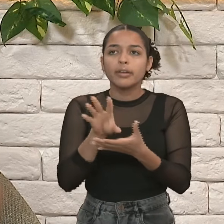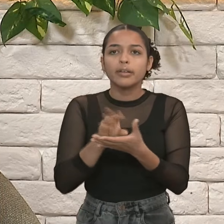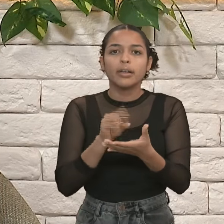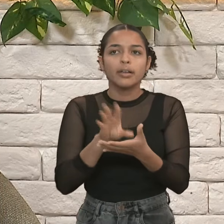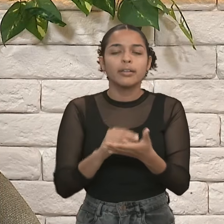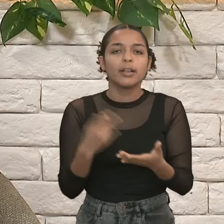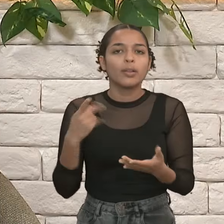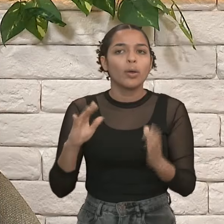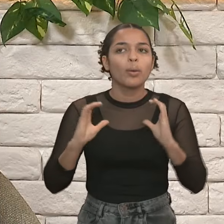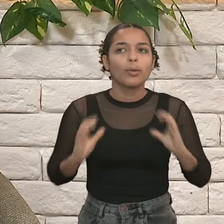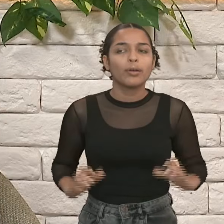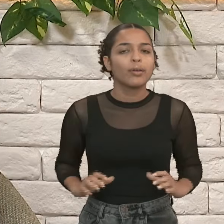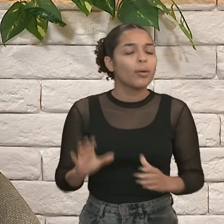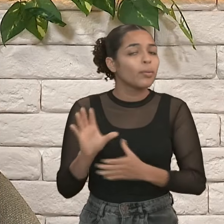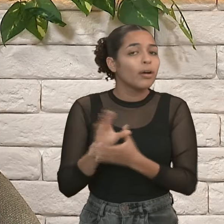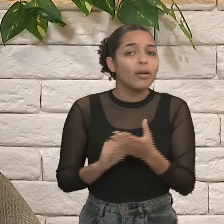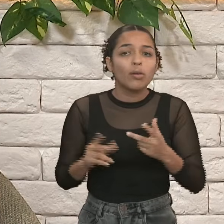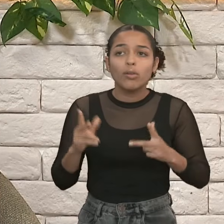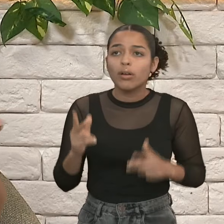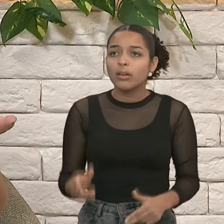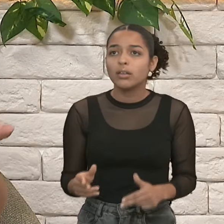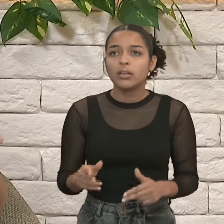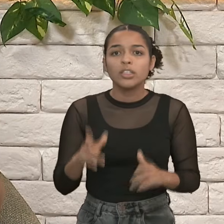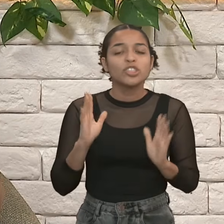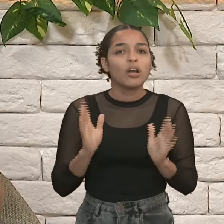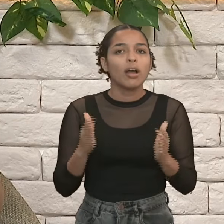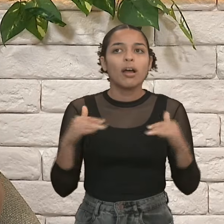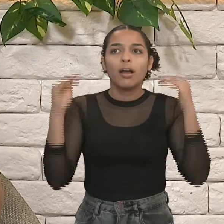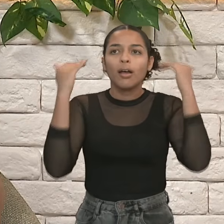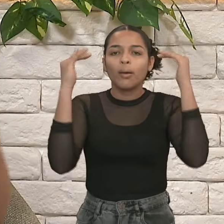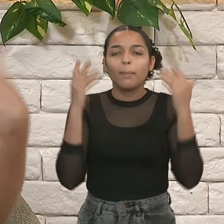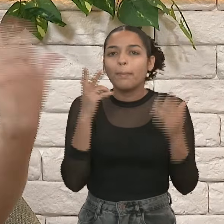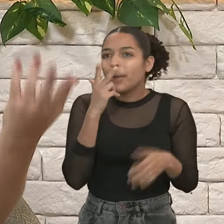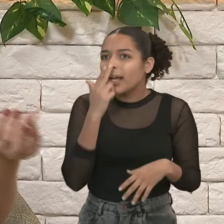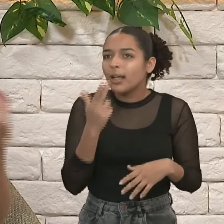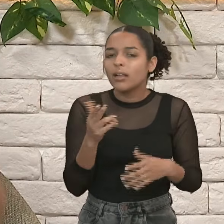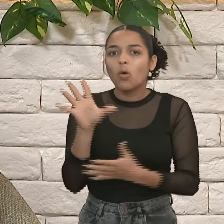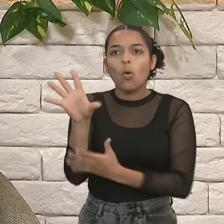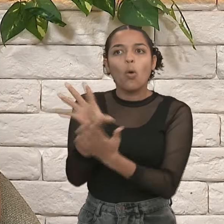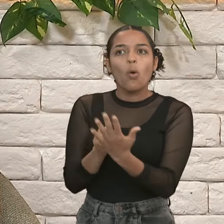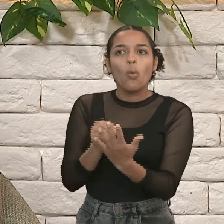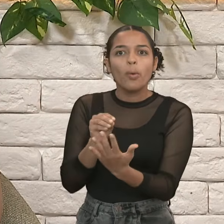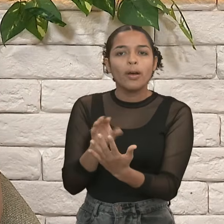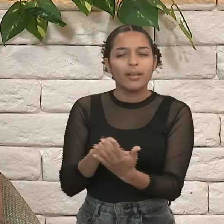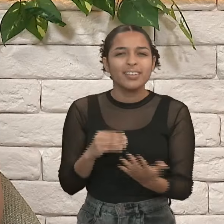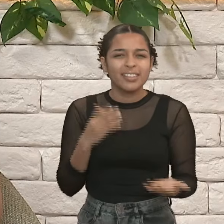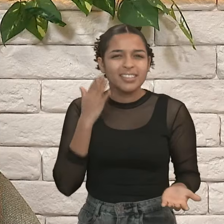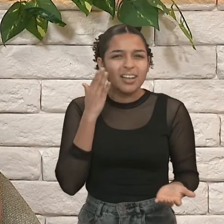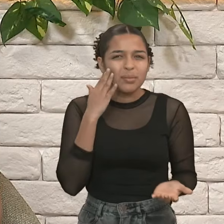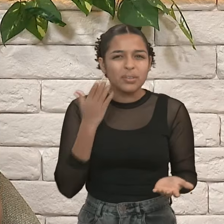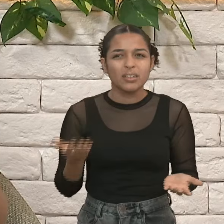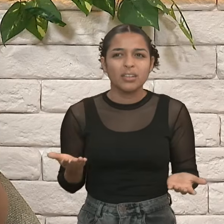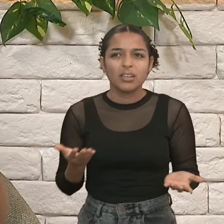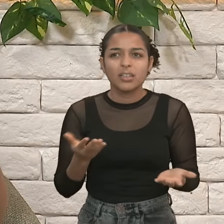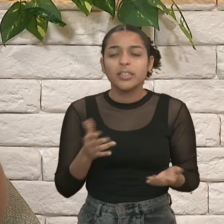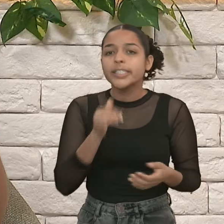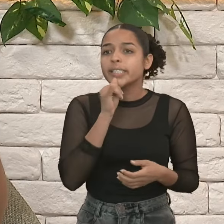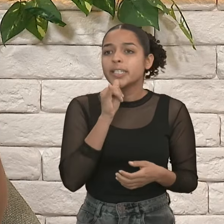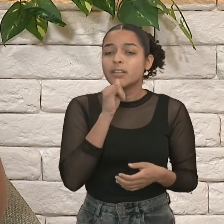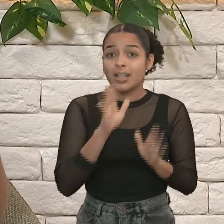dela pelo comportamento dos adultos que ela observa, né? Então, por exemplo, uma criança pequena ali na primeira